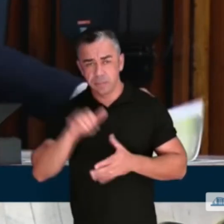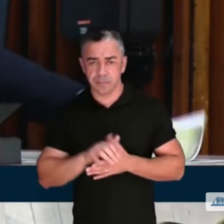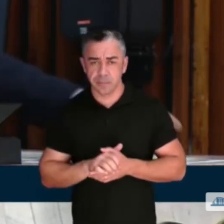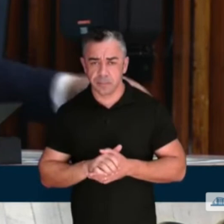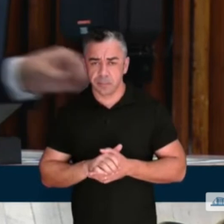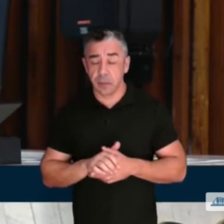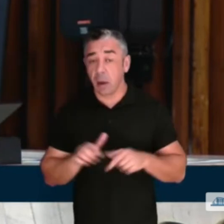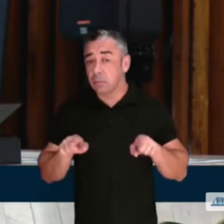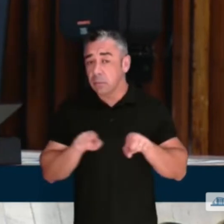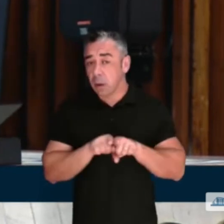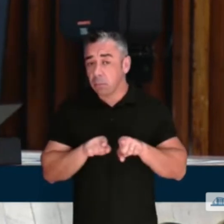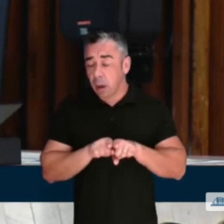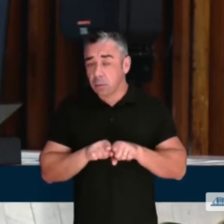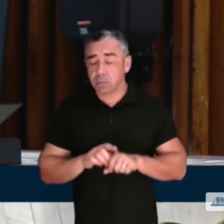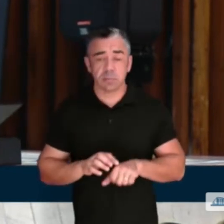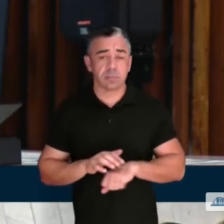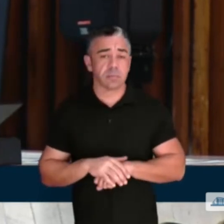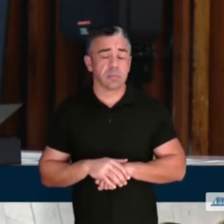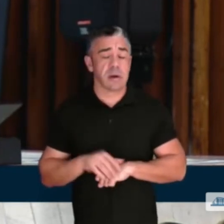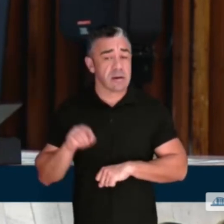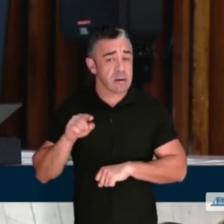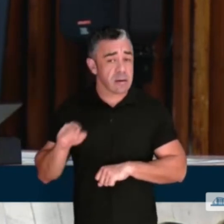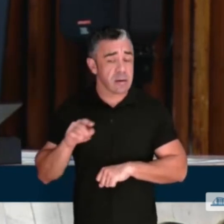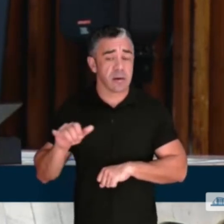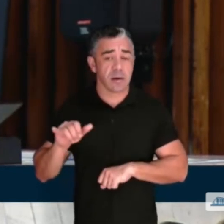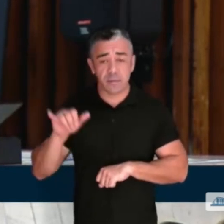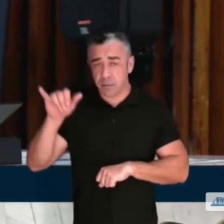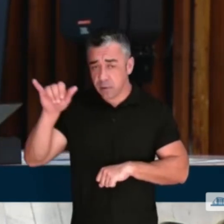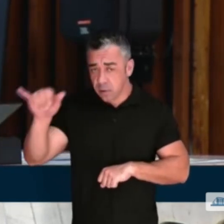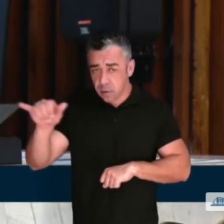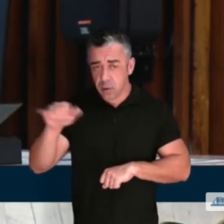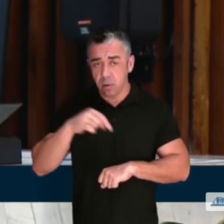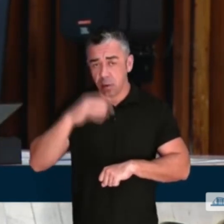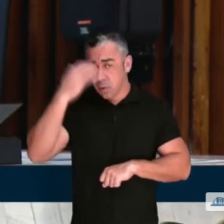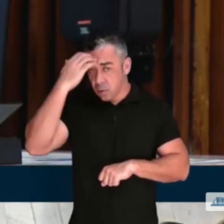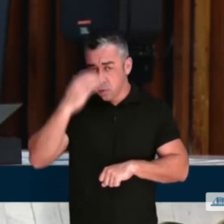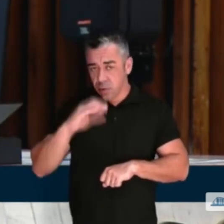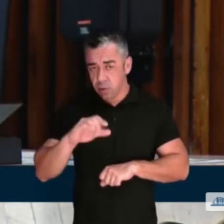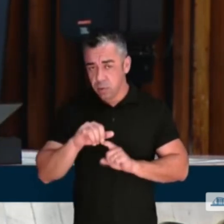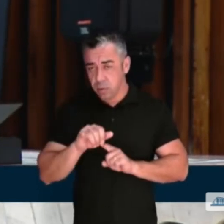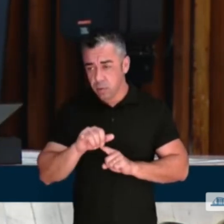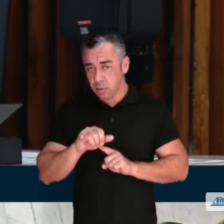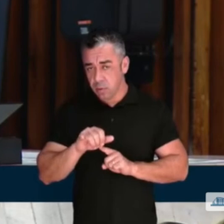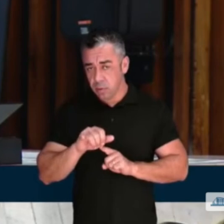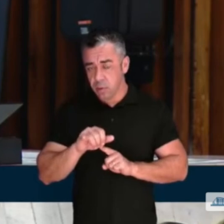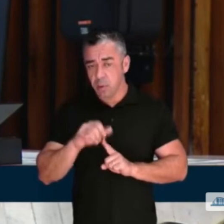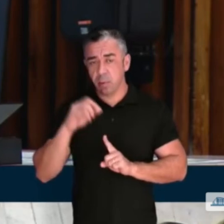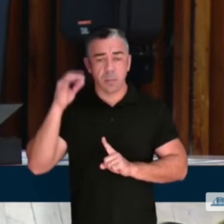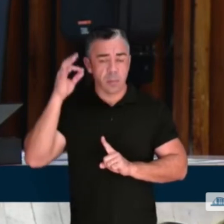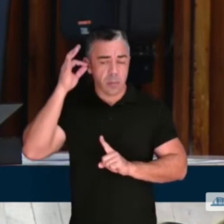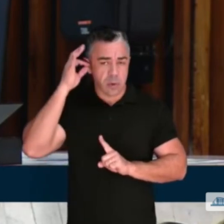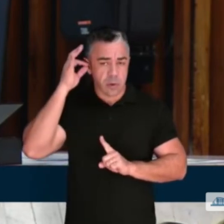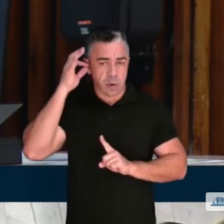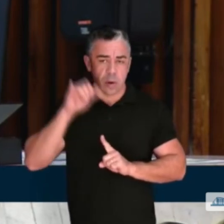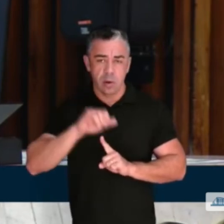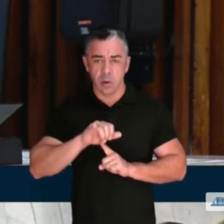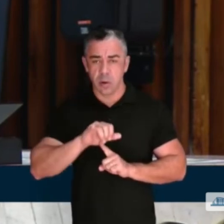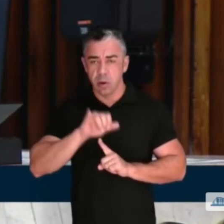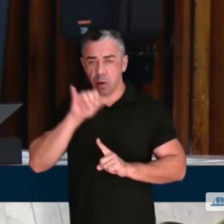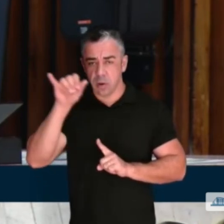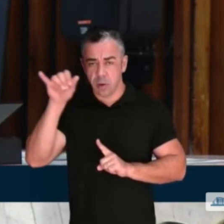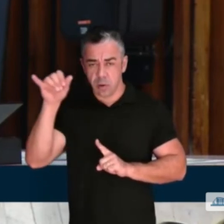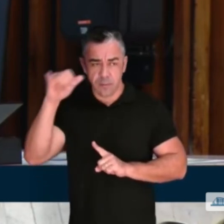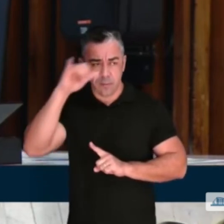Aqui também, essa aeronave sai de Curitiba, sai de Ponta Grossa, vai a